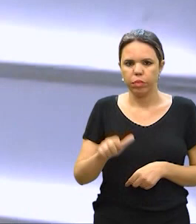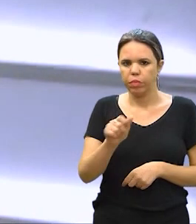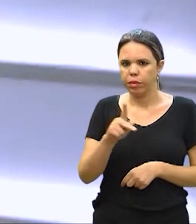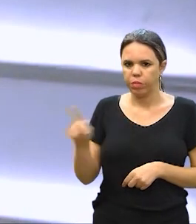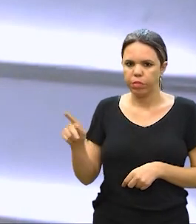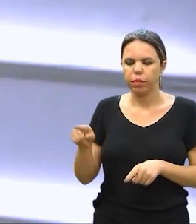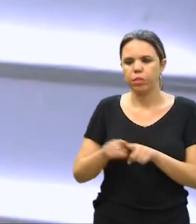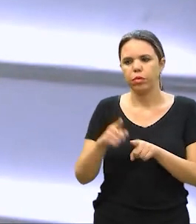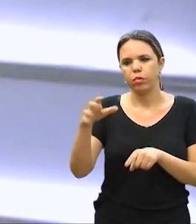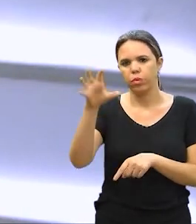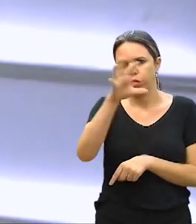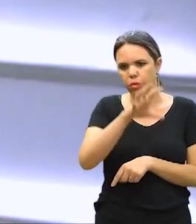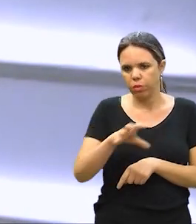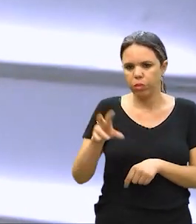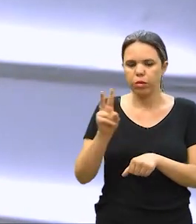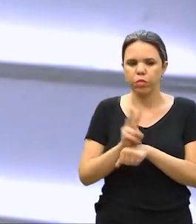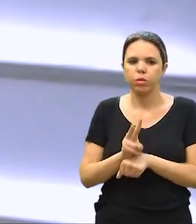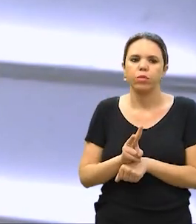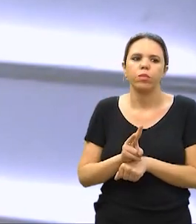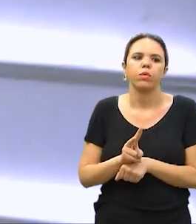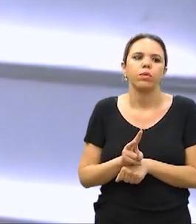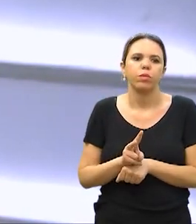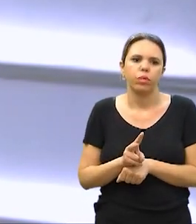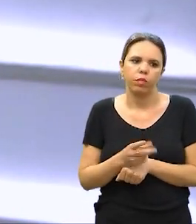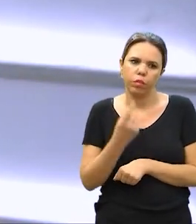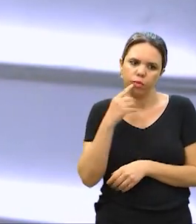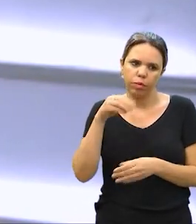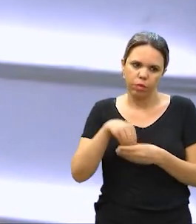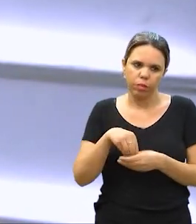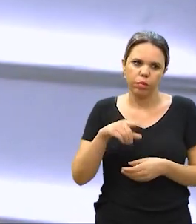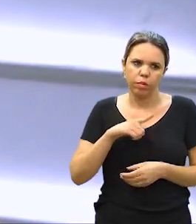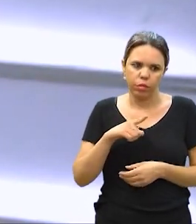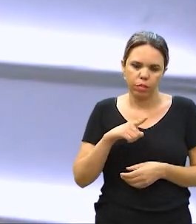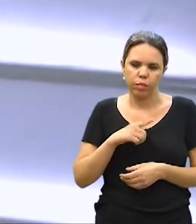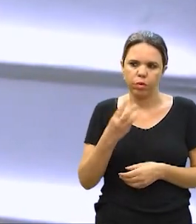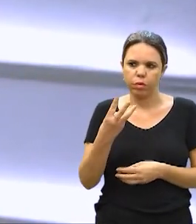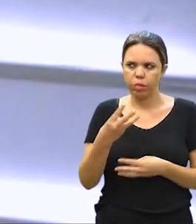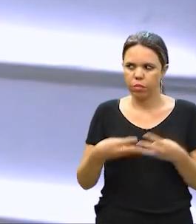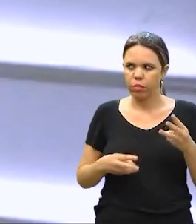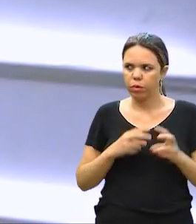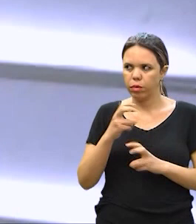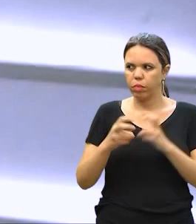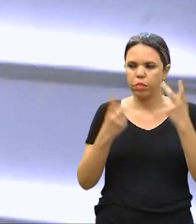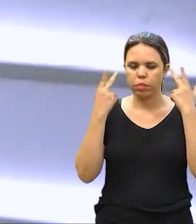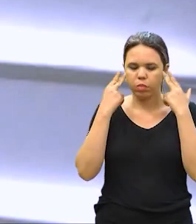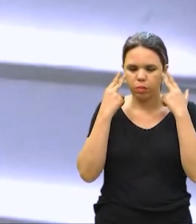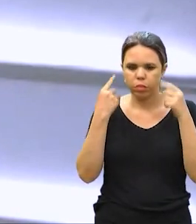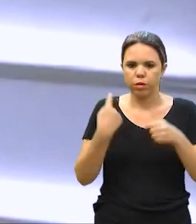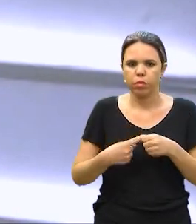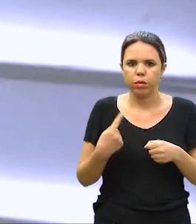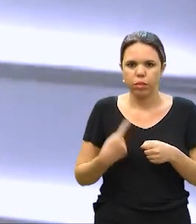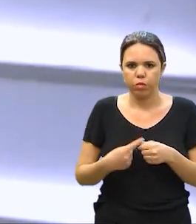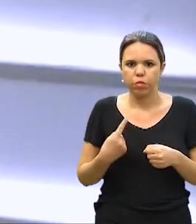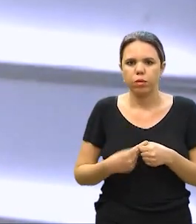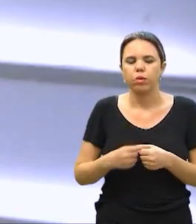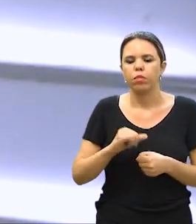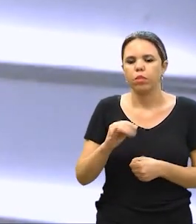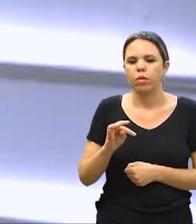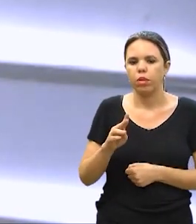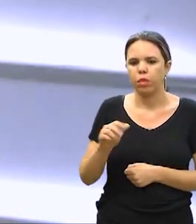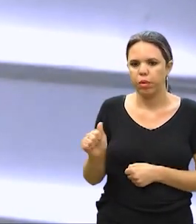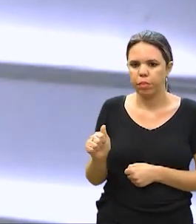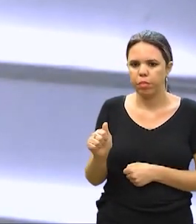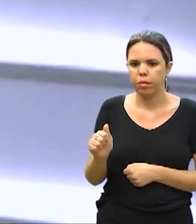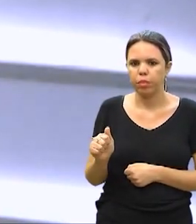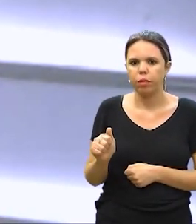APA, além de outras unidades de conservação que se dão em Campinas, né? Então, a gente tem 3 parques naturais municipais, o do Jatobás, do Campo